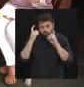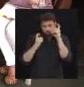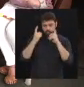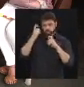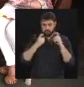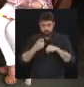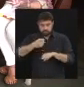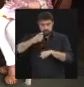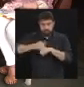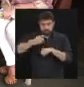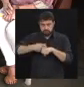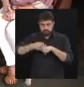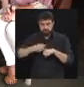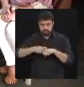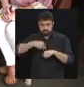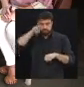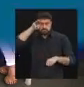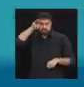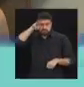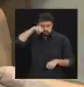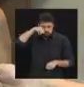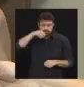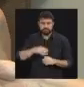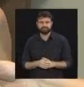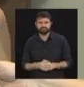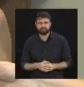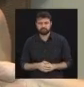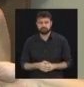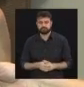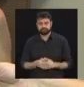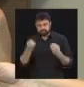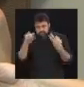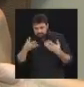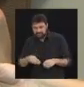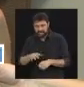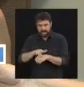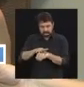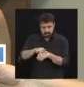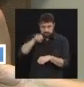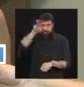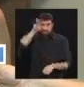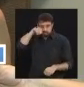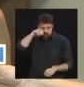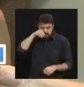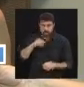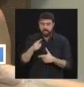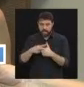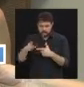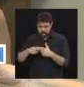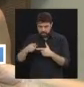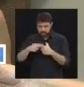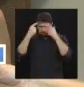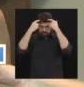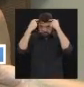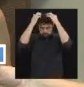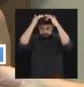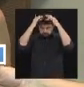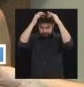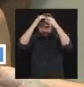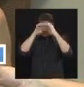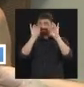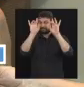Sim, o rosto é de todo mundo, né? A face. A síndrome de Moebius é um distúrbio neurológico extremamente